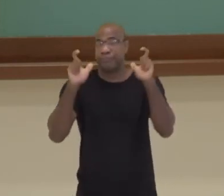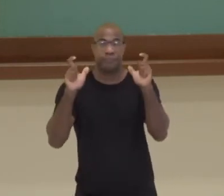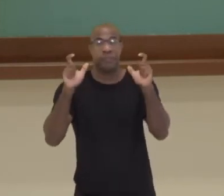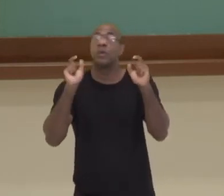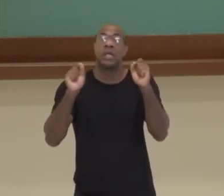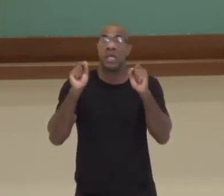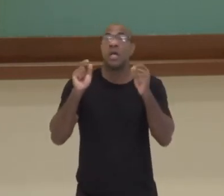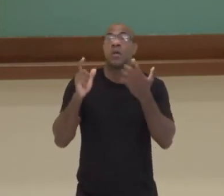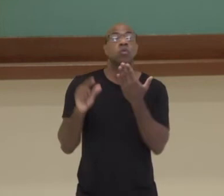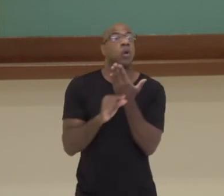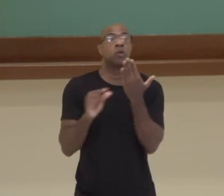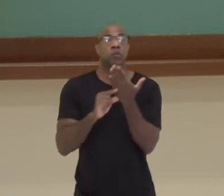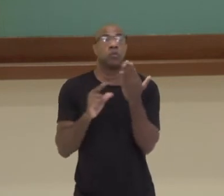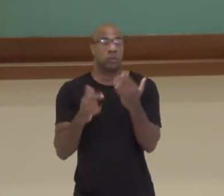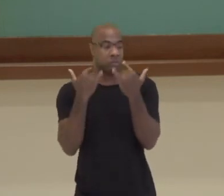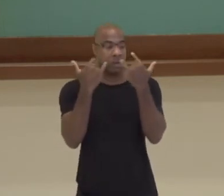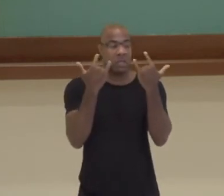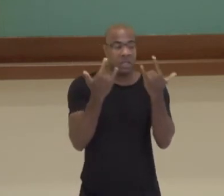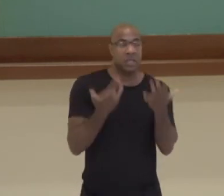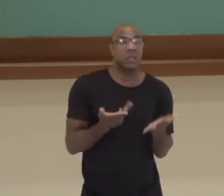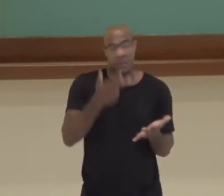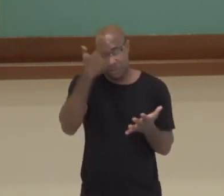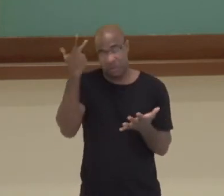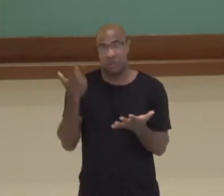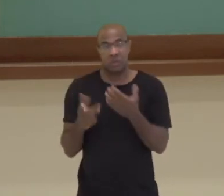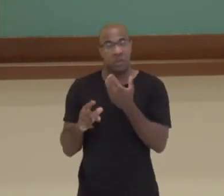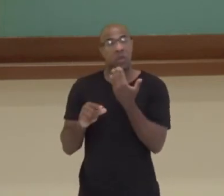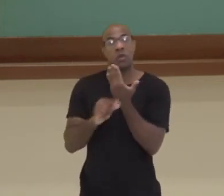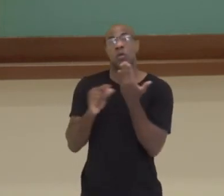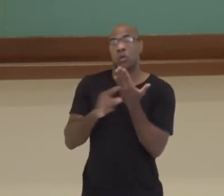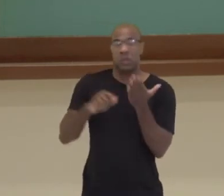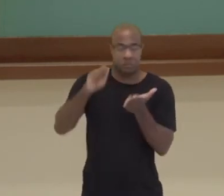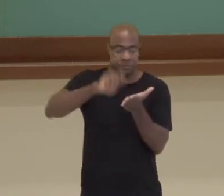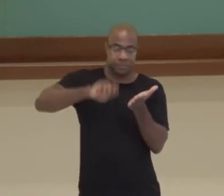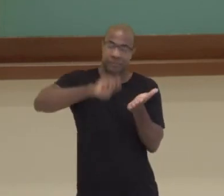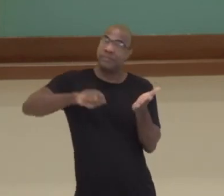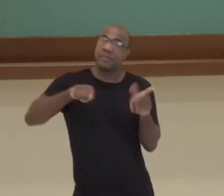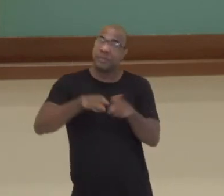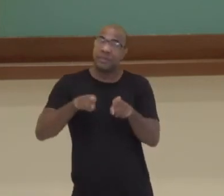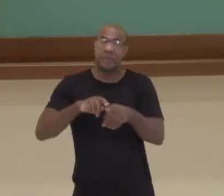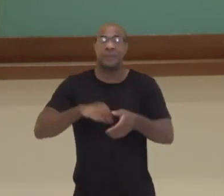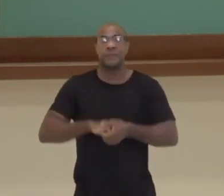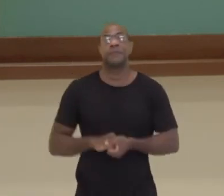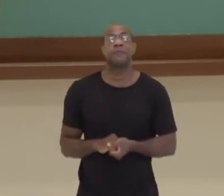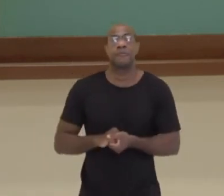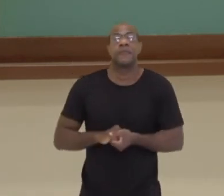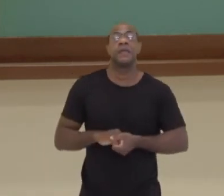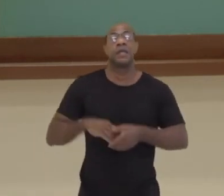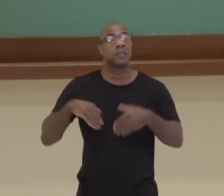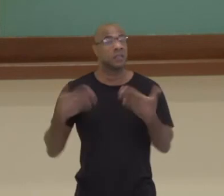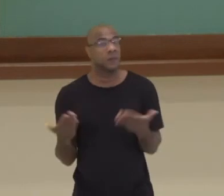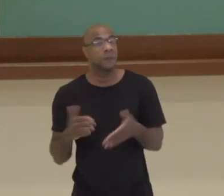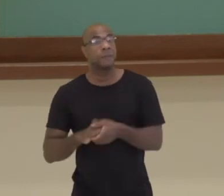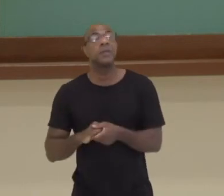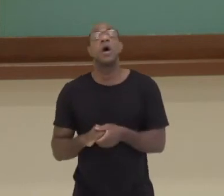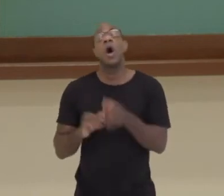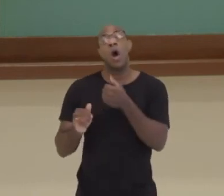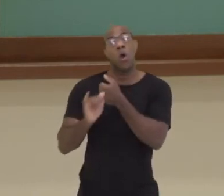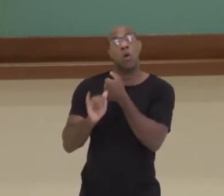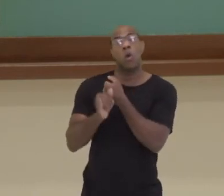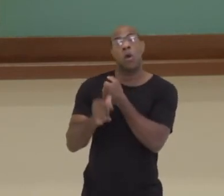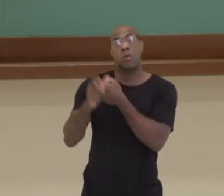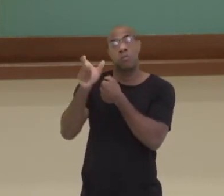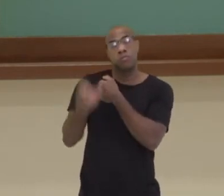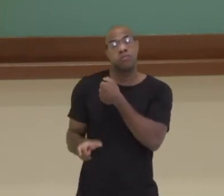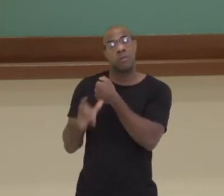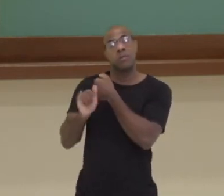atraiu a atenção de quem? Do cronista. Quem produz uma crônica é chamado de cronista. E esse cronista